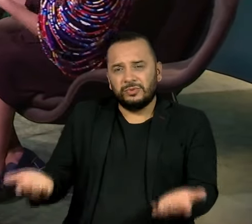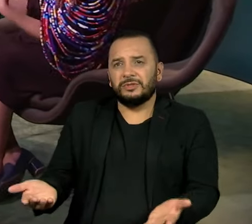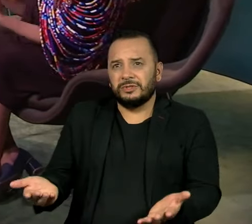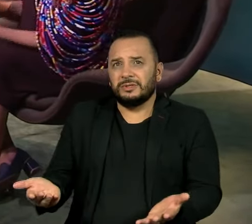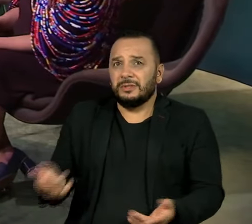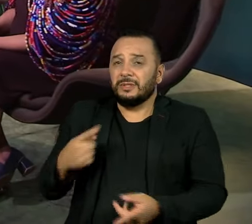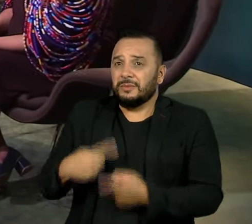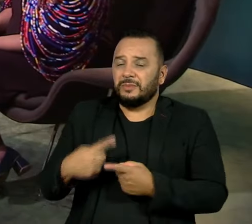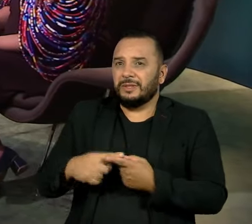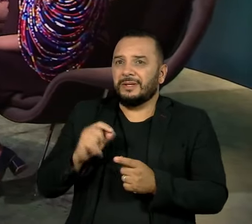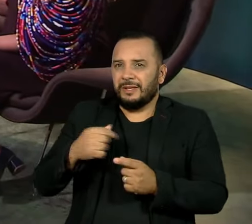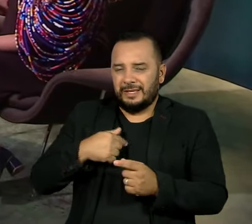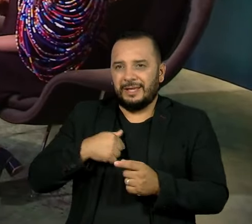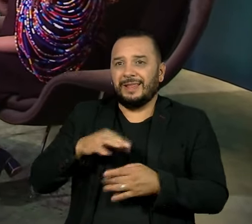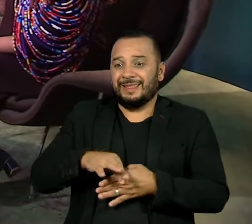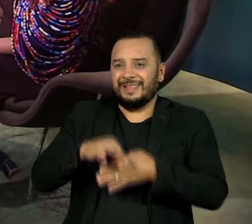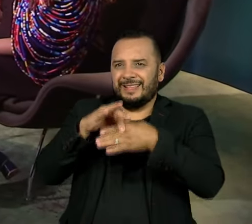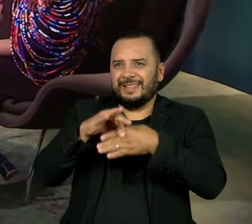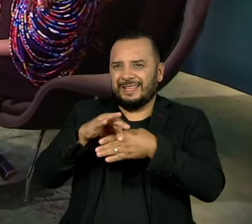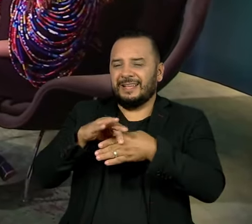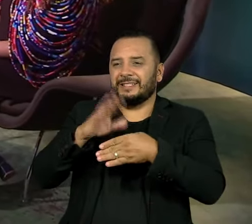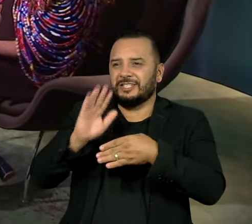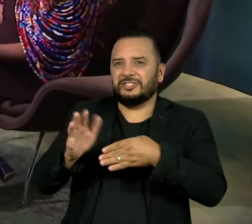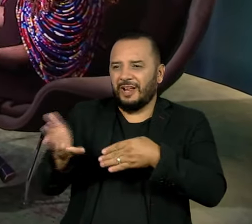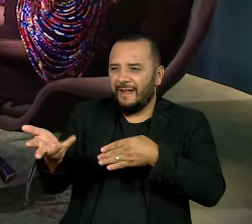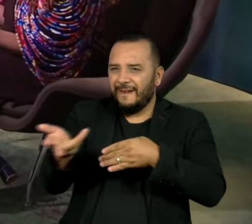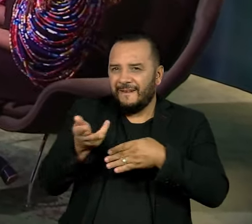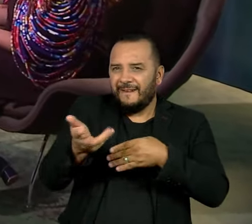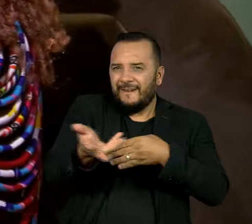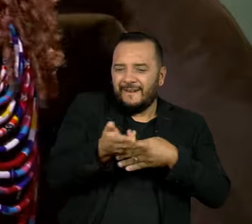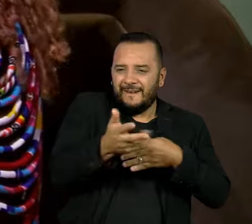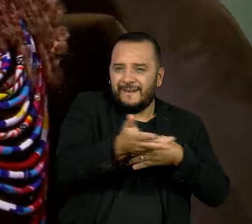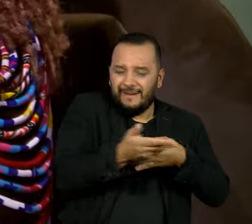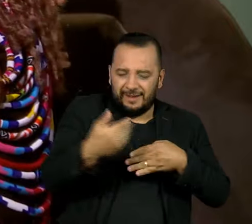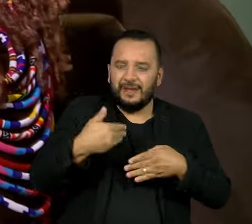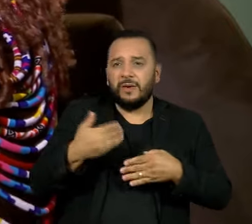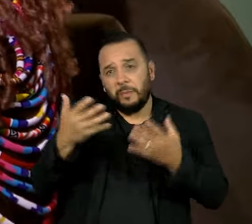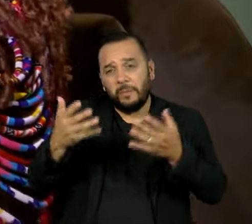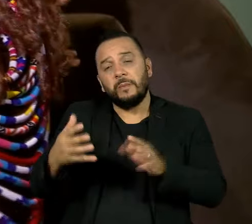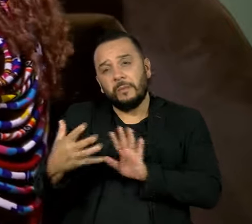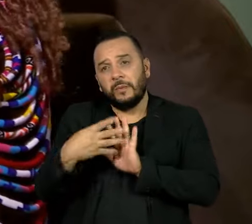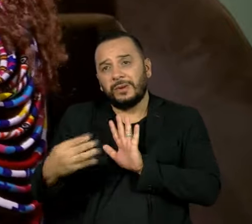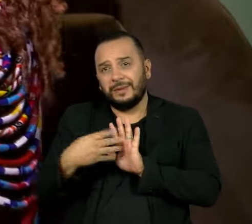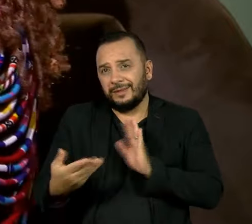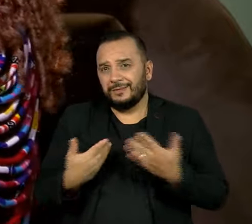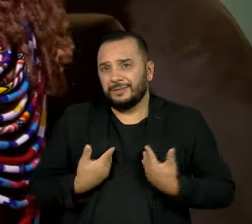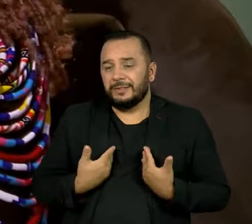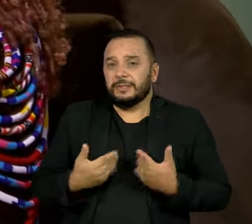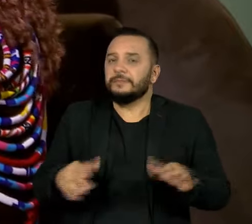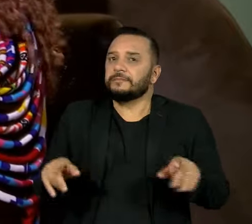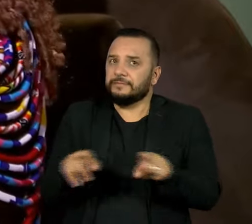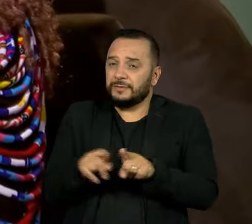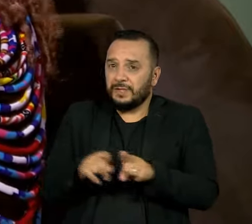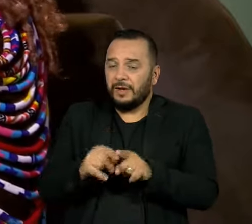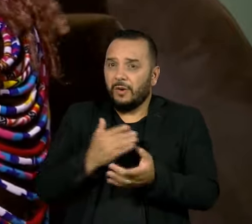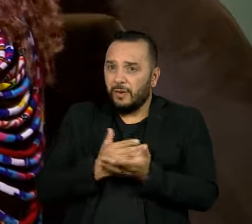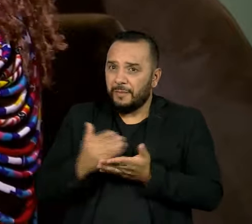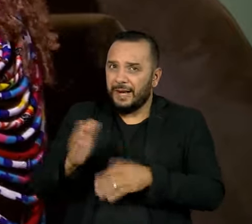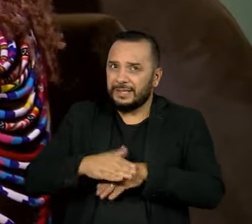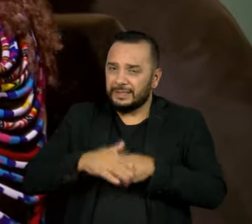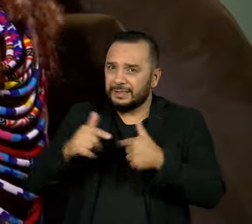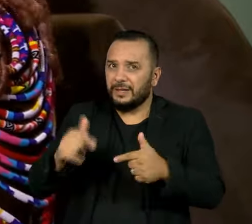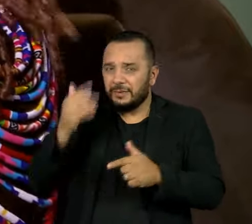ela arrasta pelo exemplo. Então, uma vez que você começa a se movimentar, você também vai atrair outras pessoas que vão se movimentar junto com você. E